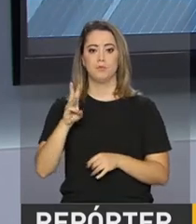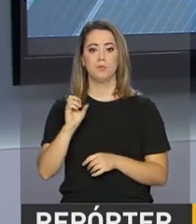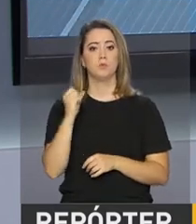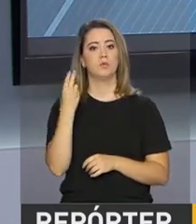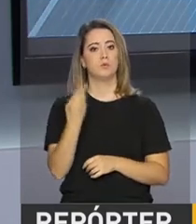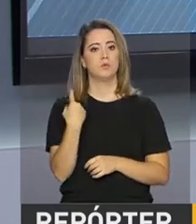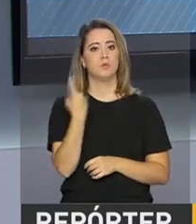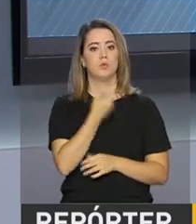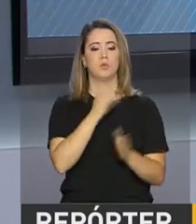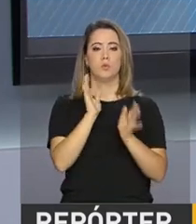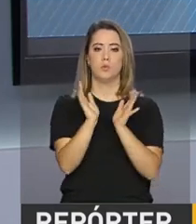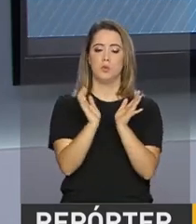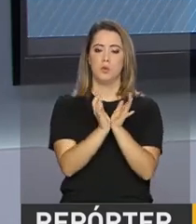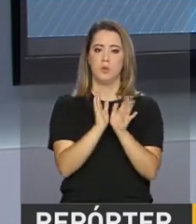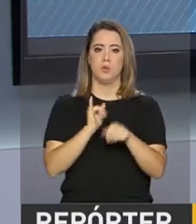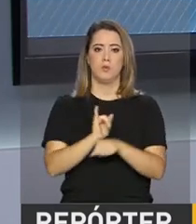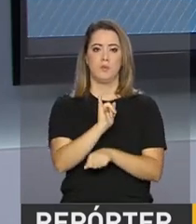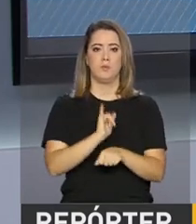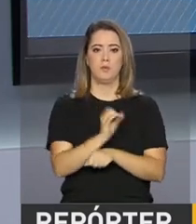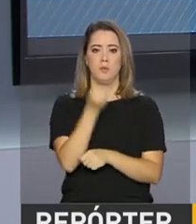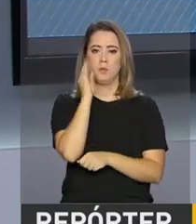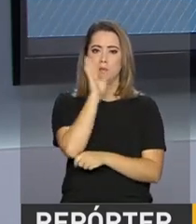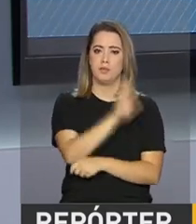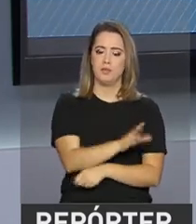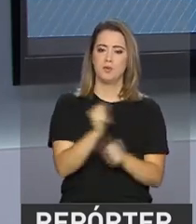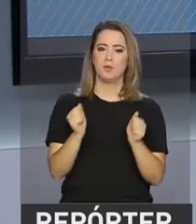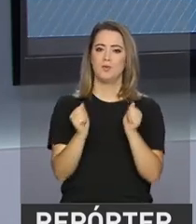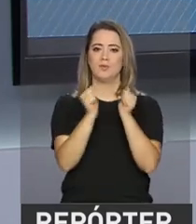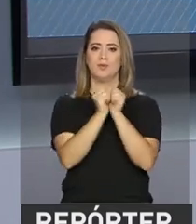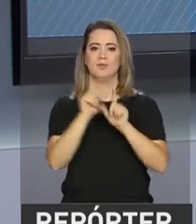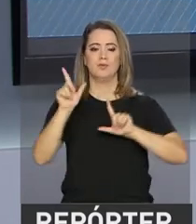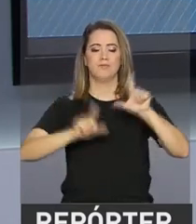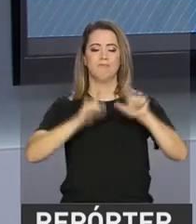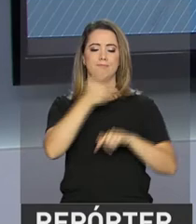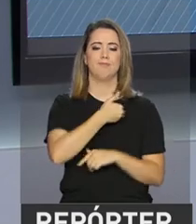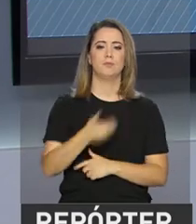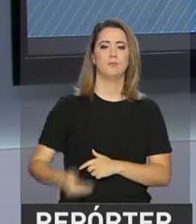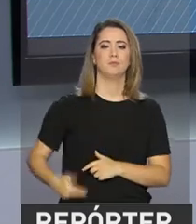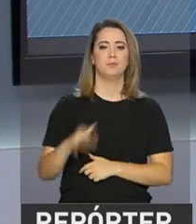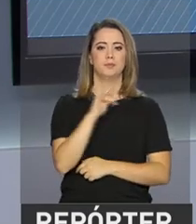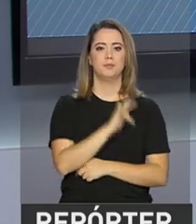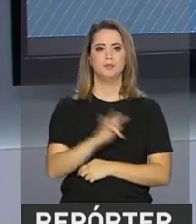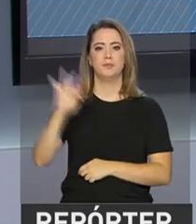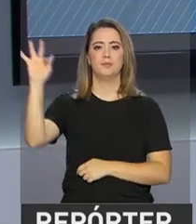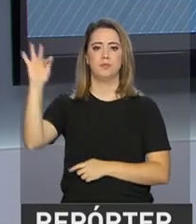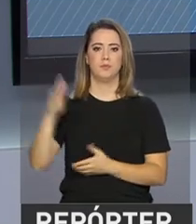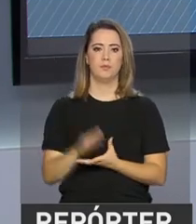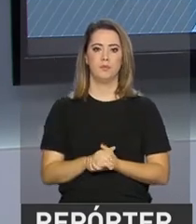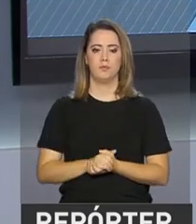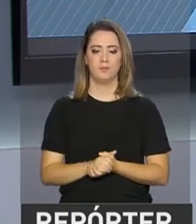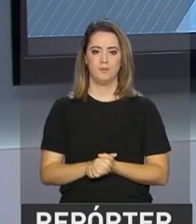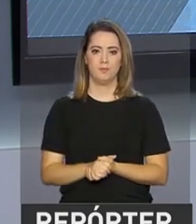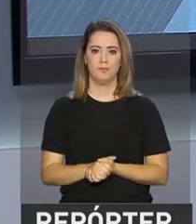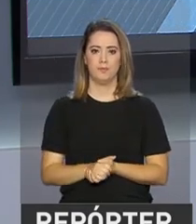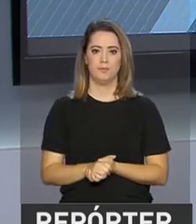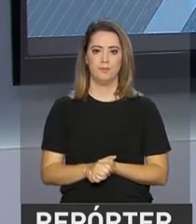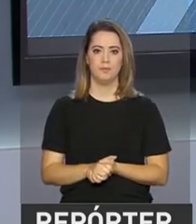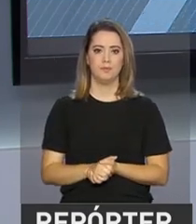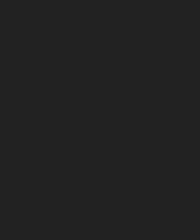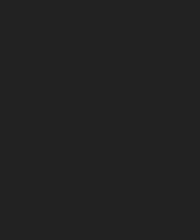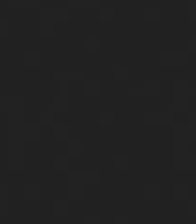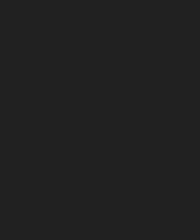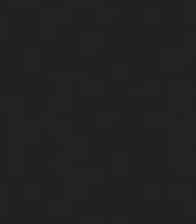ou em nosso canal no youtube uma ótima tarde pra você continue com a gente aqui na nbr a tv do governo federal